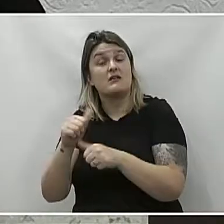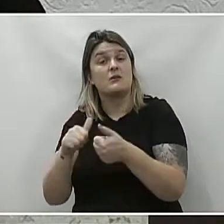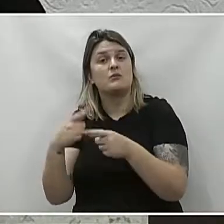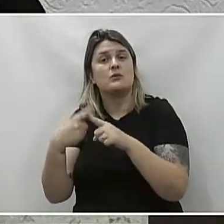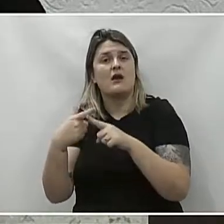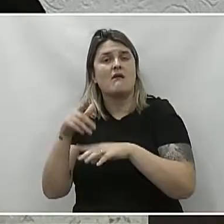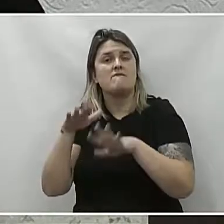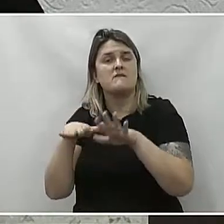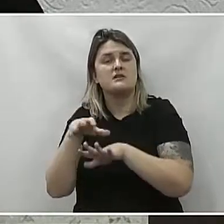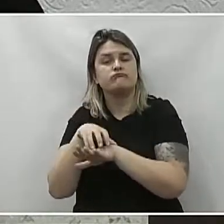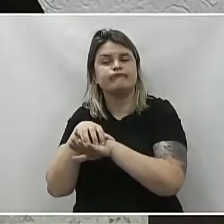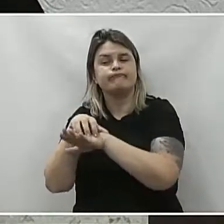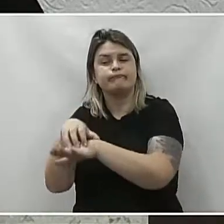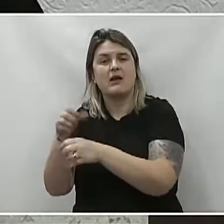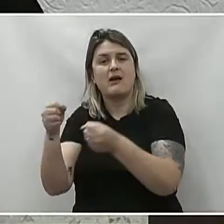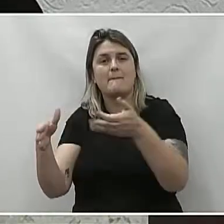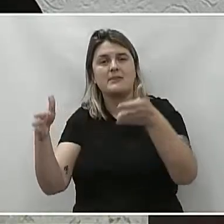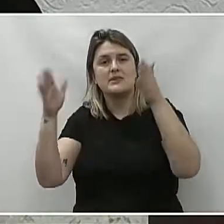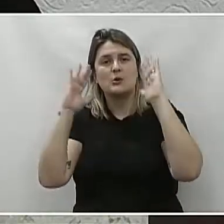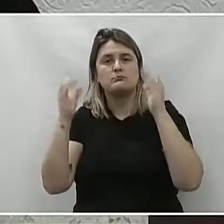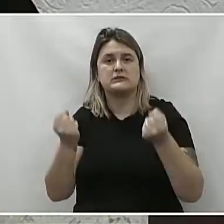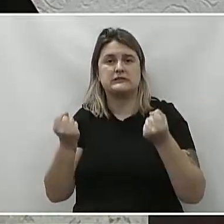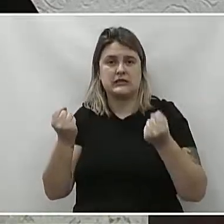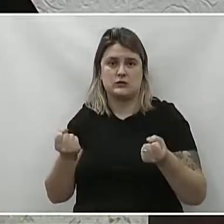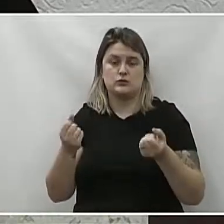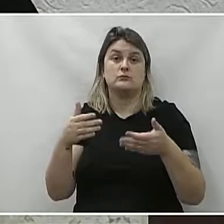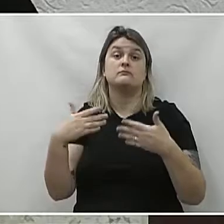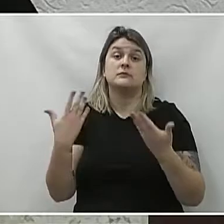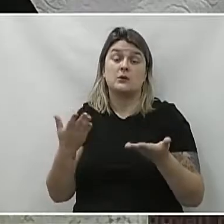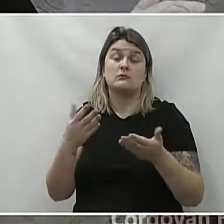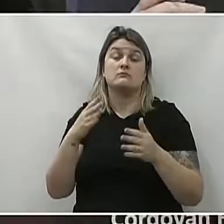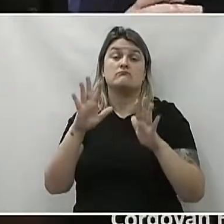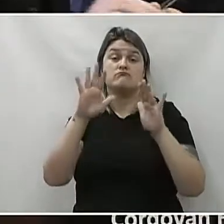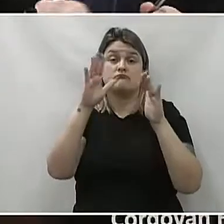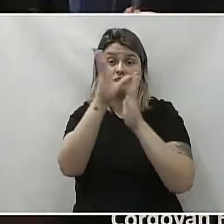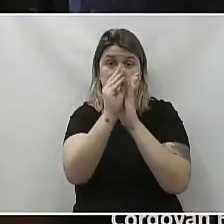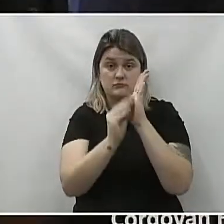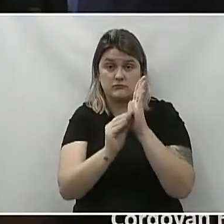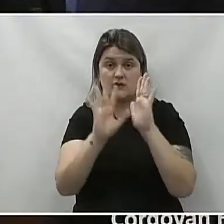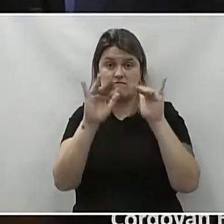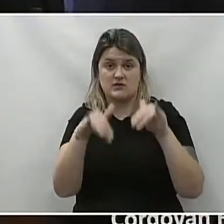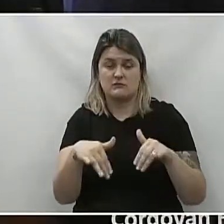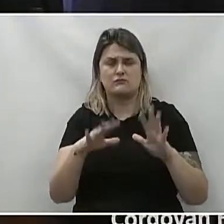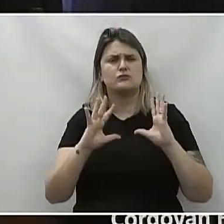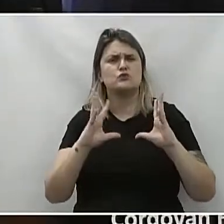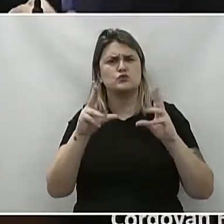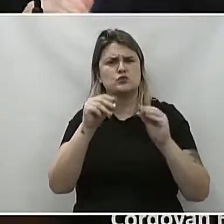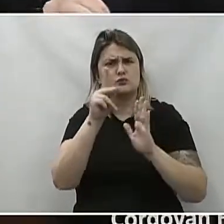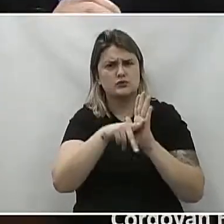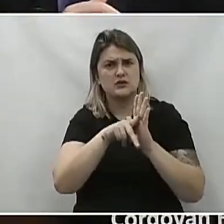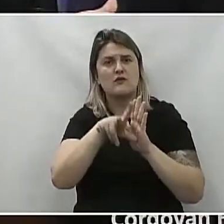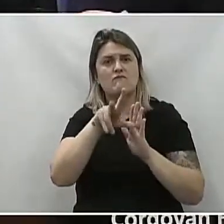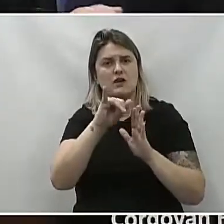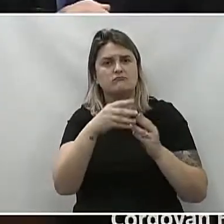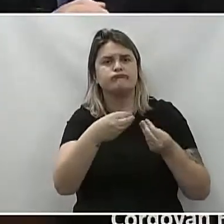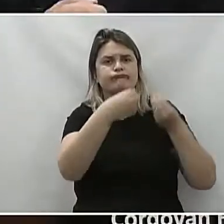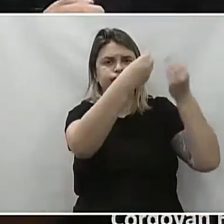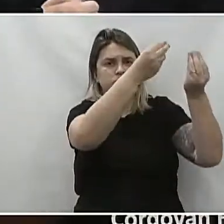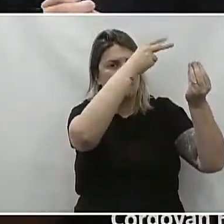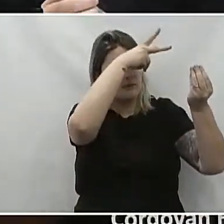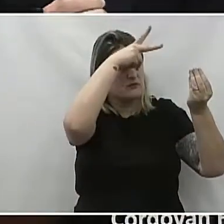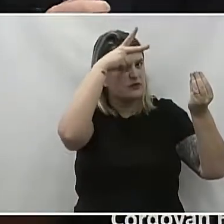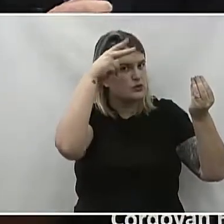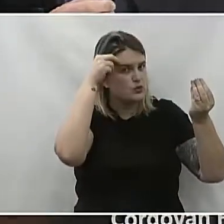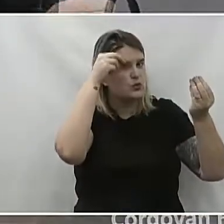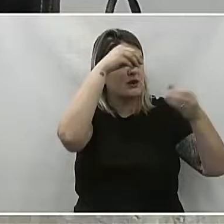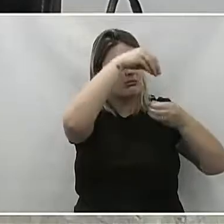circulação de veículos pesados. Fim do expediente, senhor presidente. Os projetos serão encaminhados às devidas